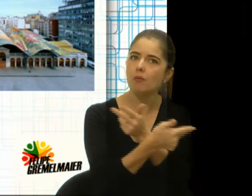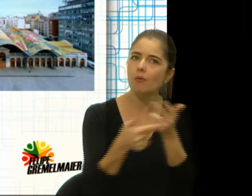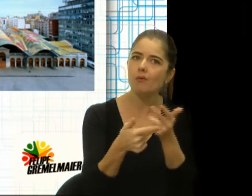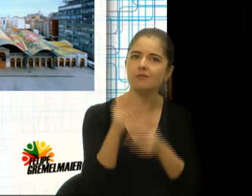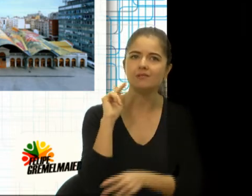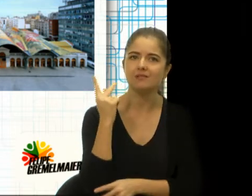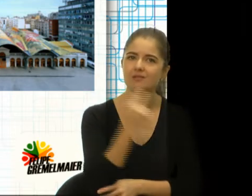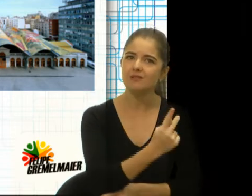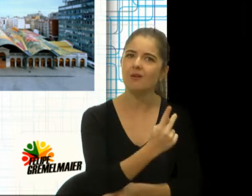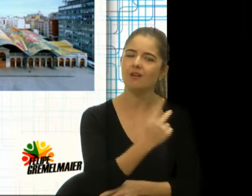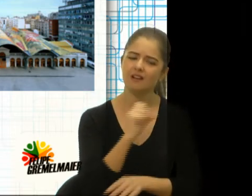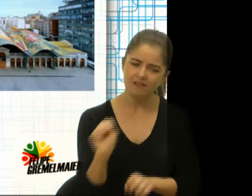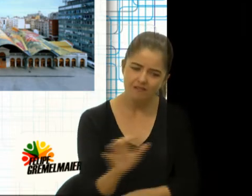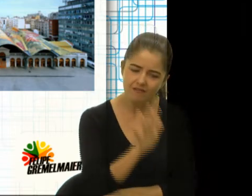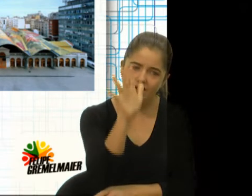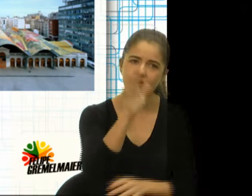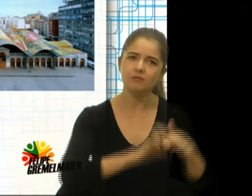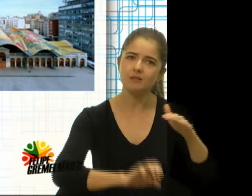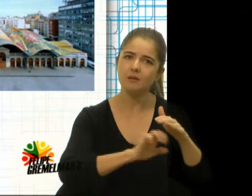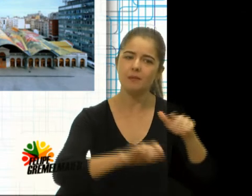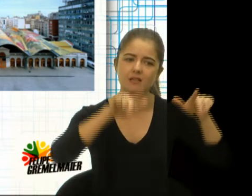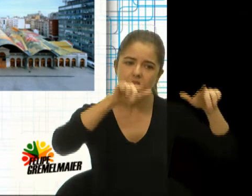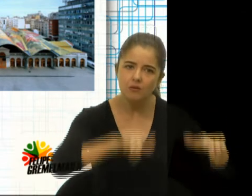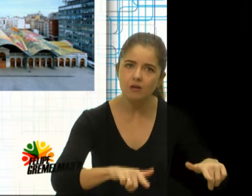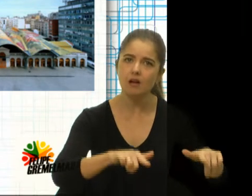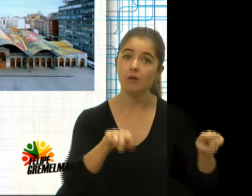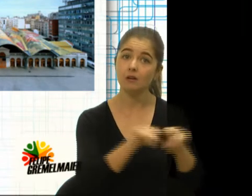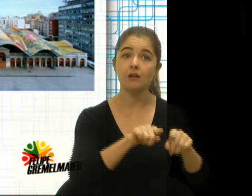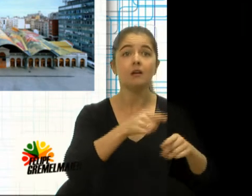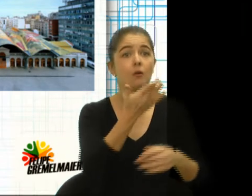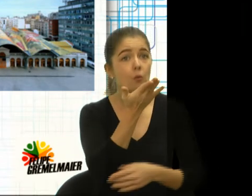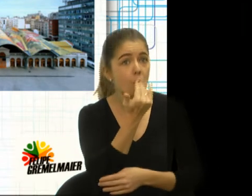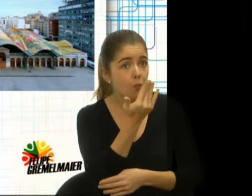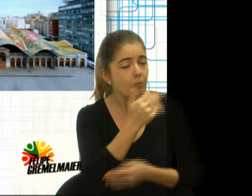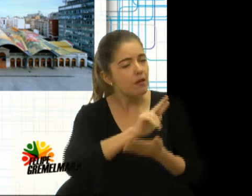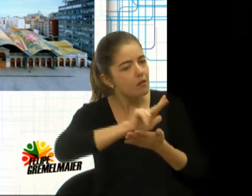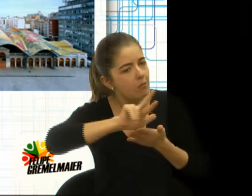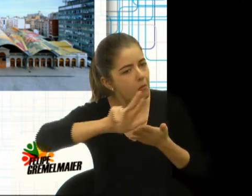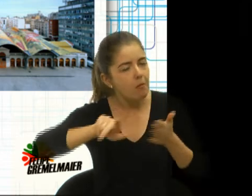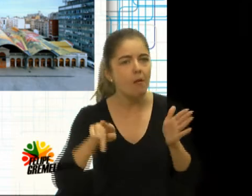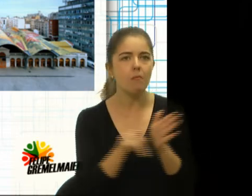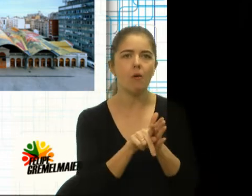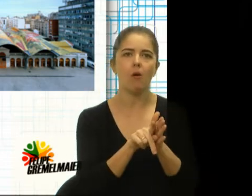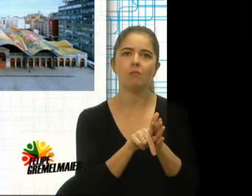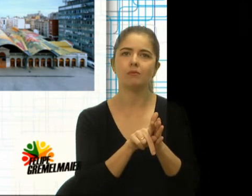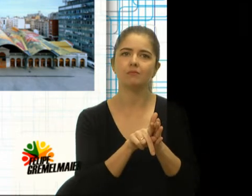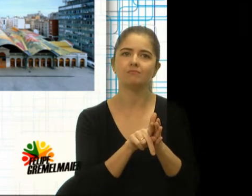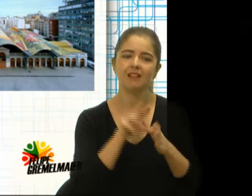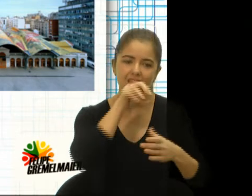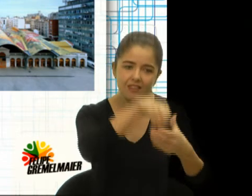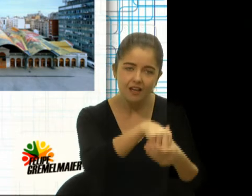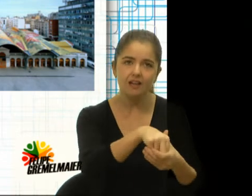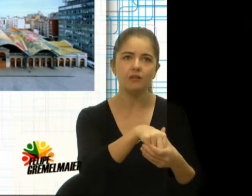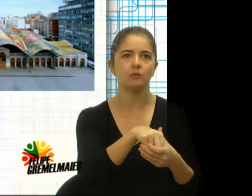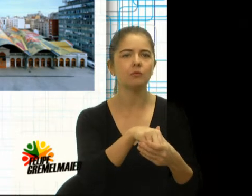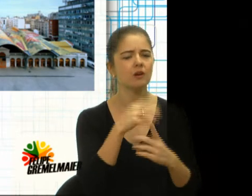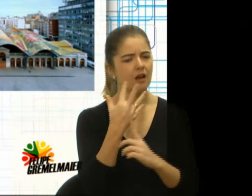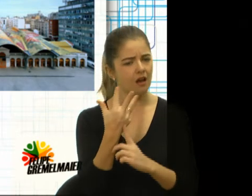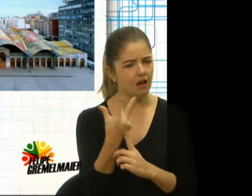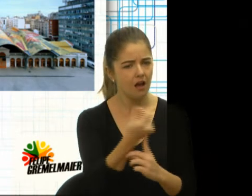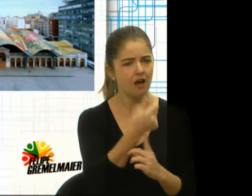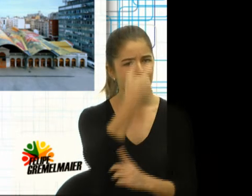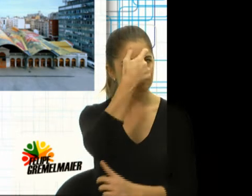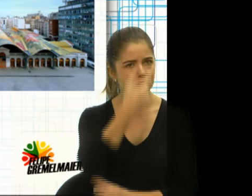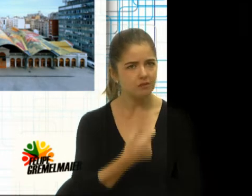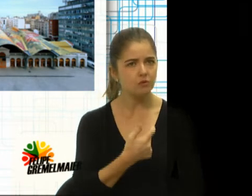empresas locais. A gastronomia local está presente muito nesses mercados públicos. Os artistas locais são reconhecidos, o